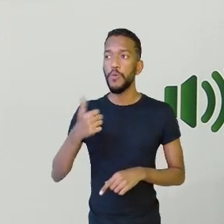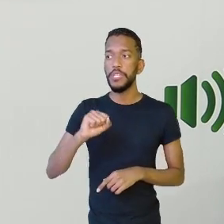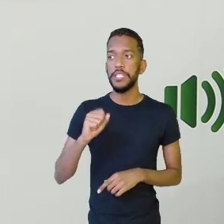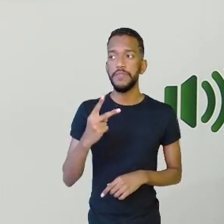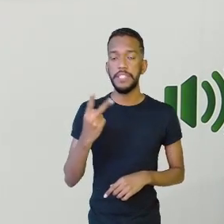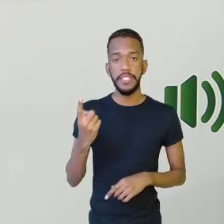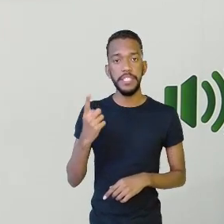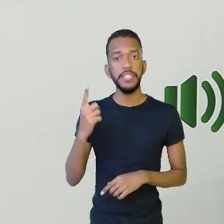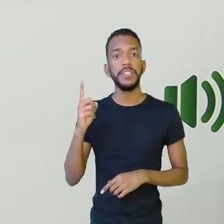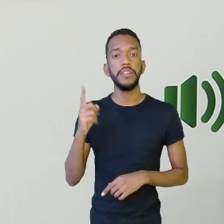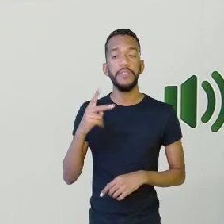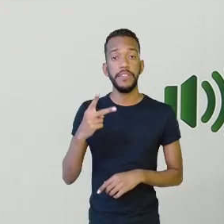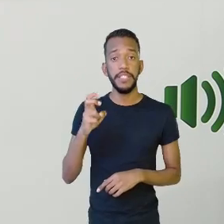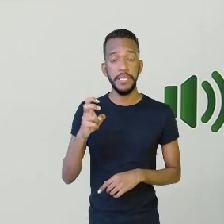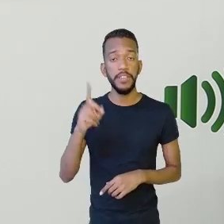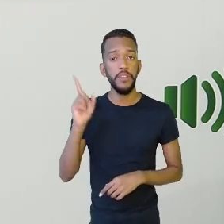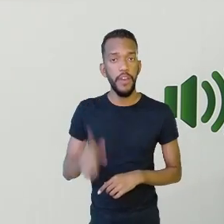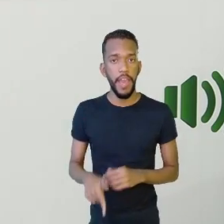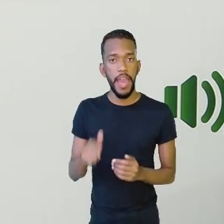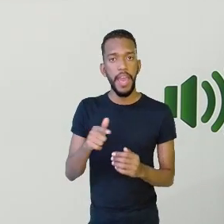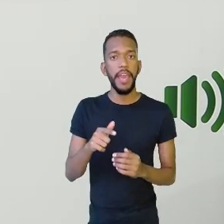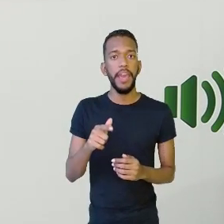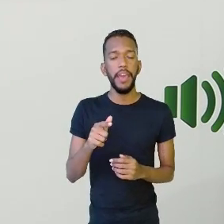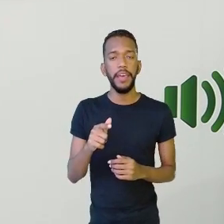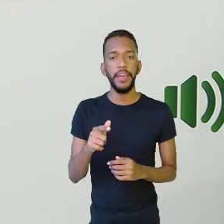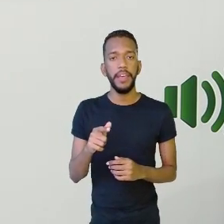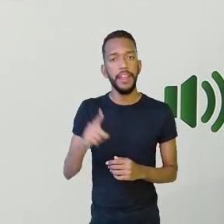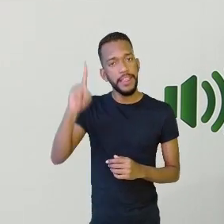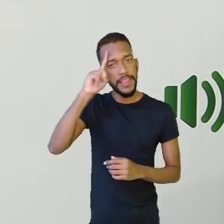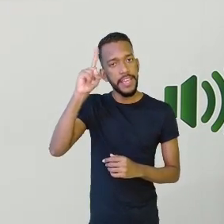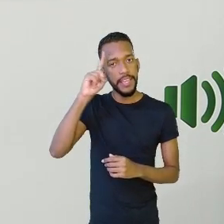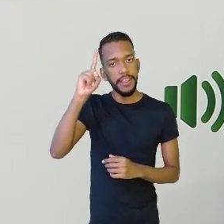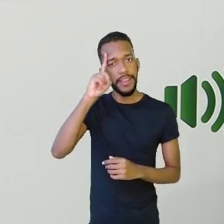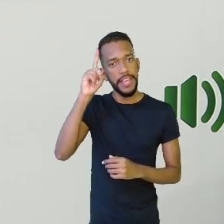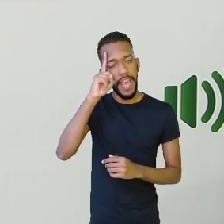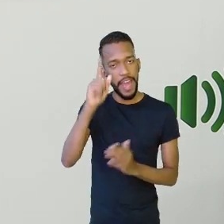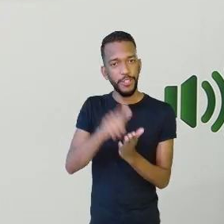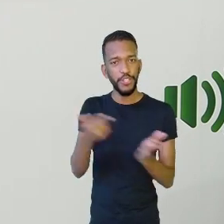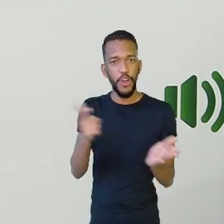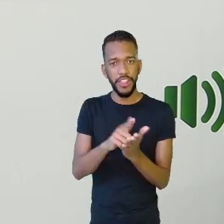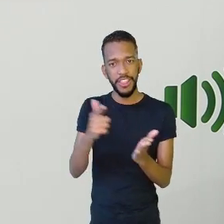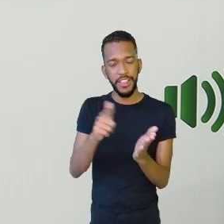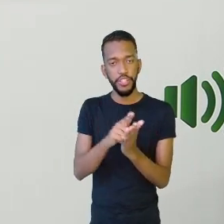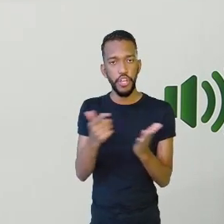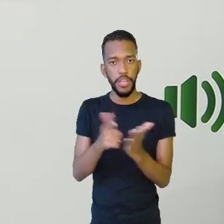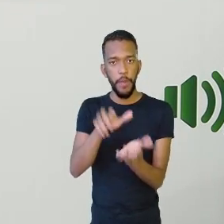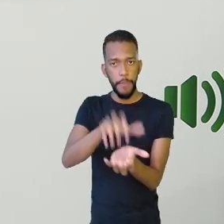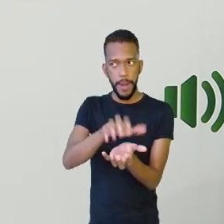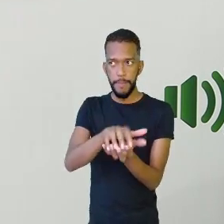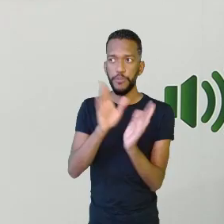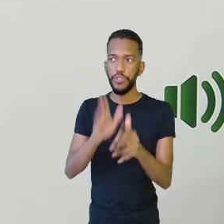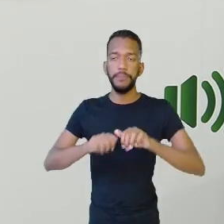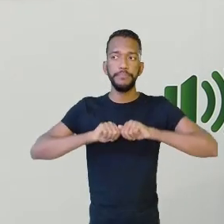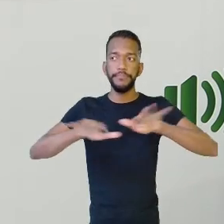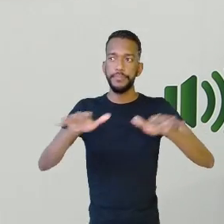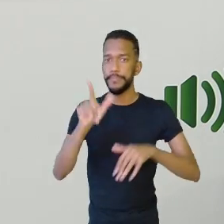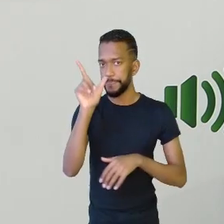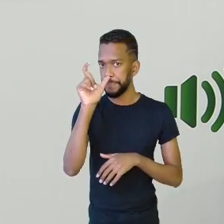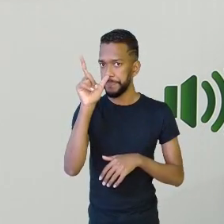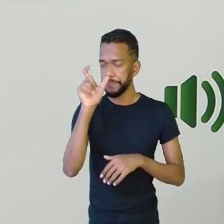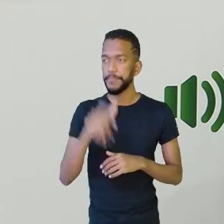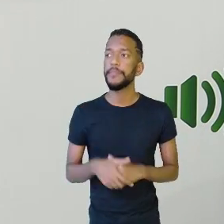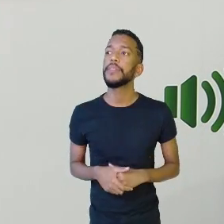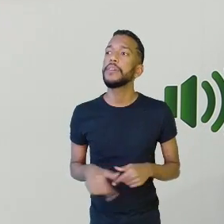é um jornal de grande circulação aqui na nossa cidade. Então, aos poucos, Recife foi se desenvolvendo. Em meados do